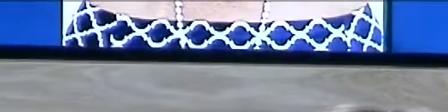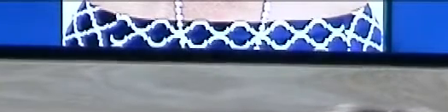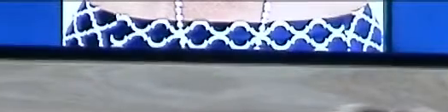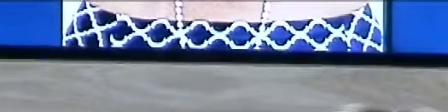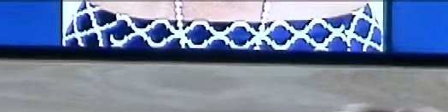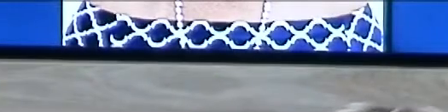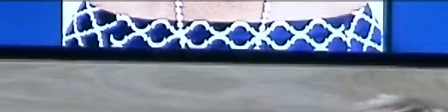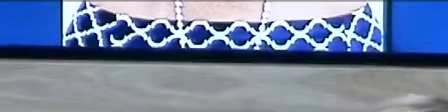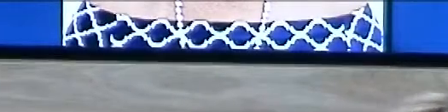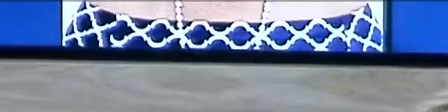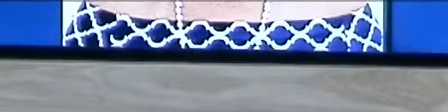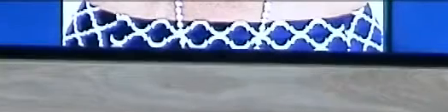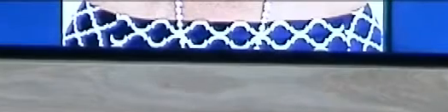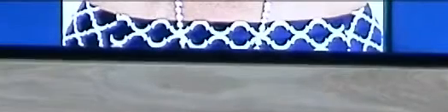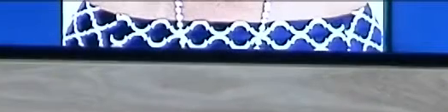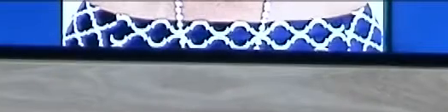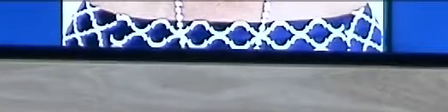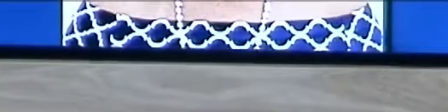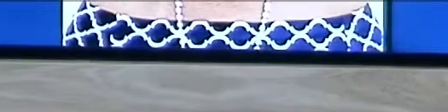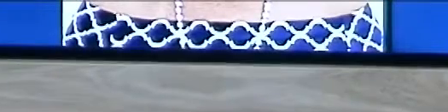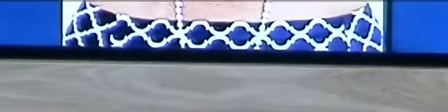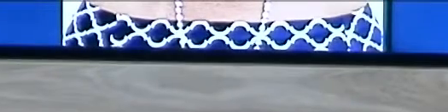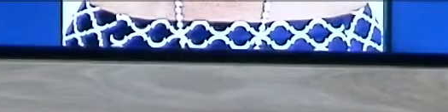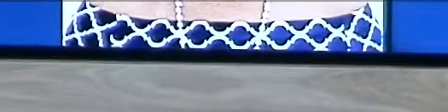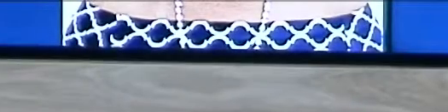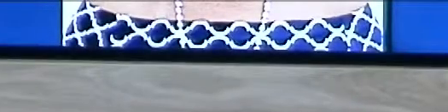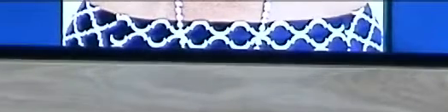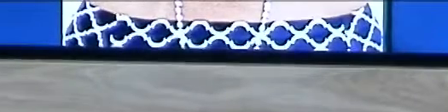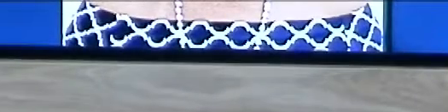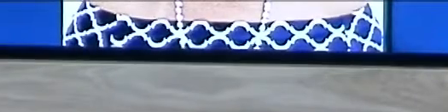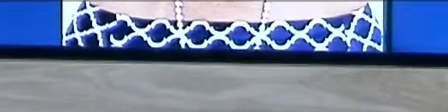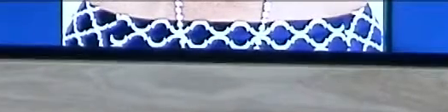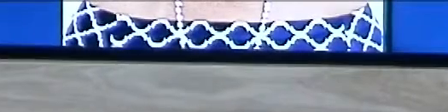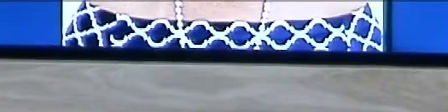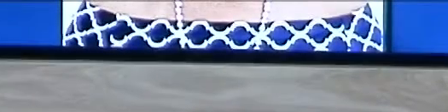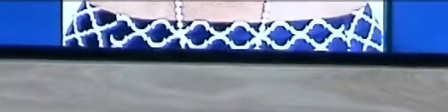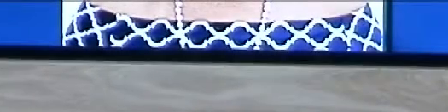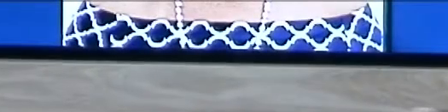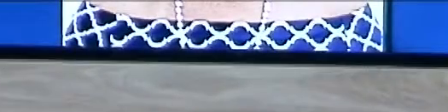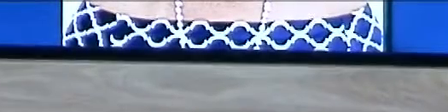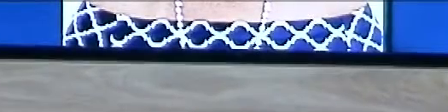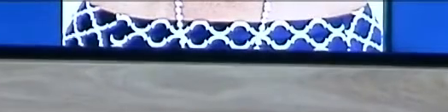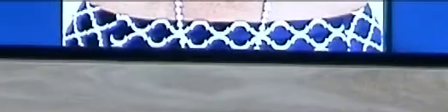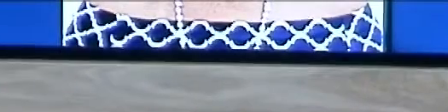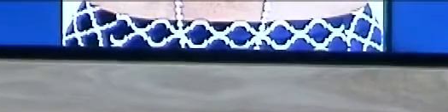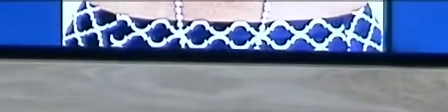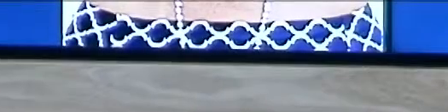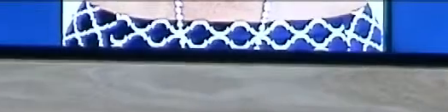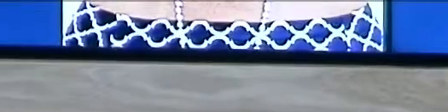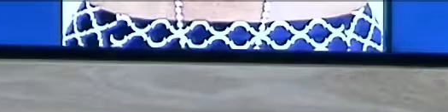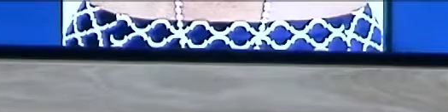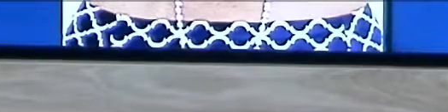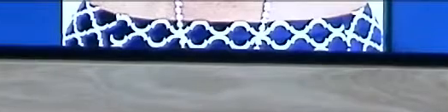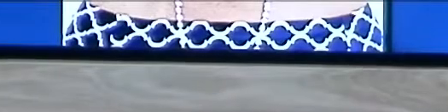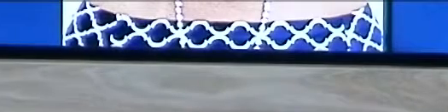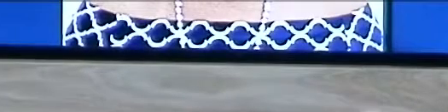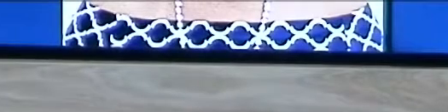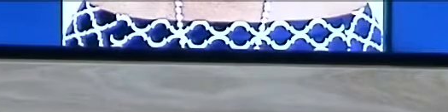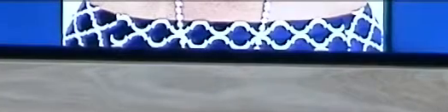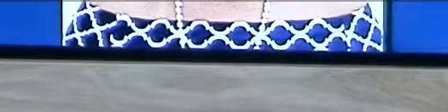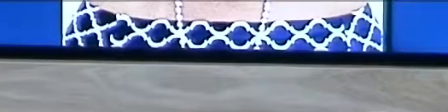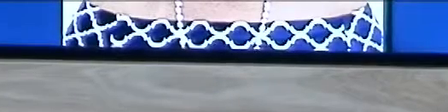capacidade de estar à frente dessa Câmara e que cobrarei também o vereador Lemão